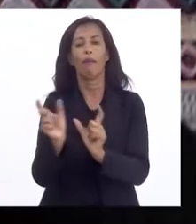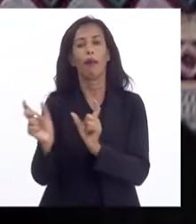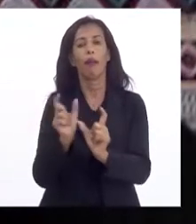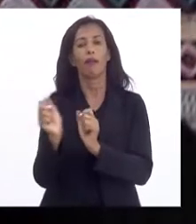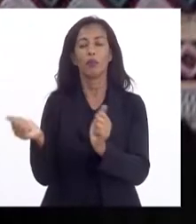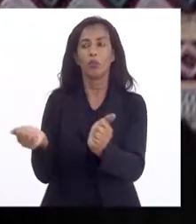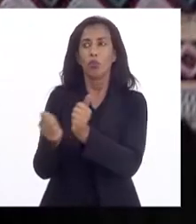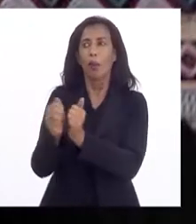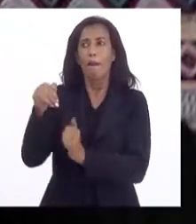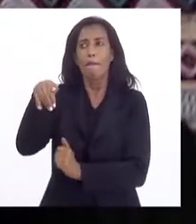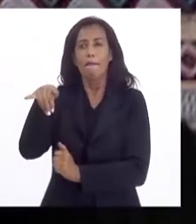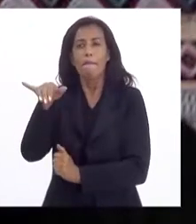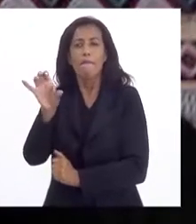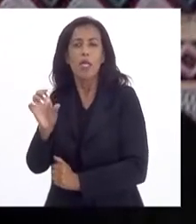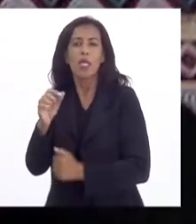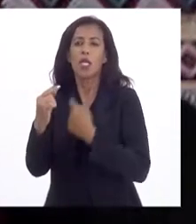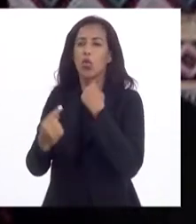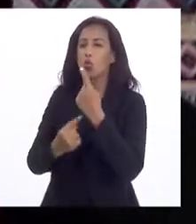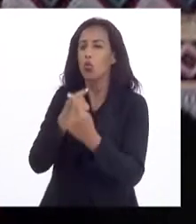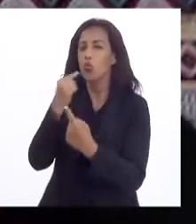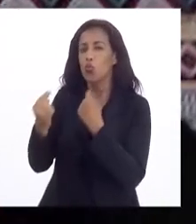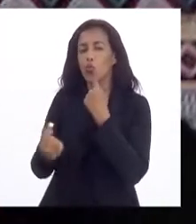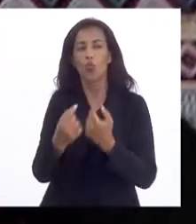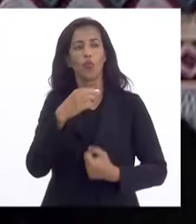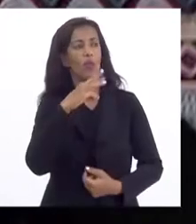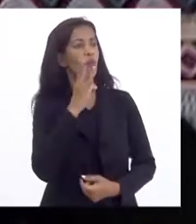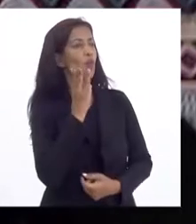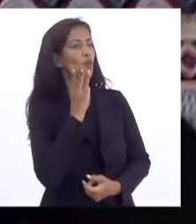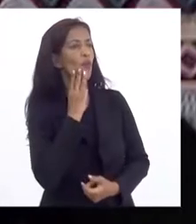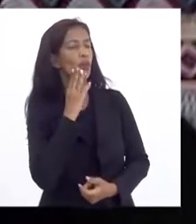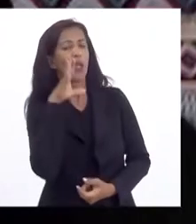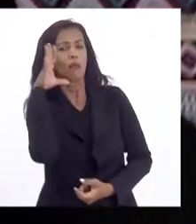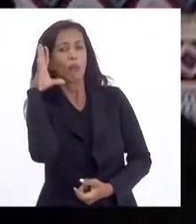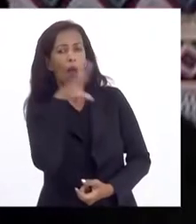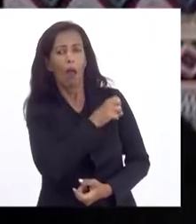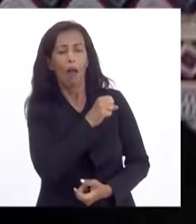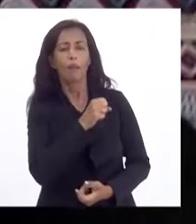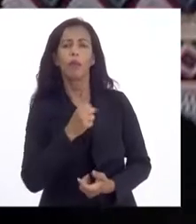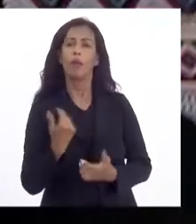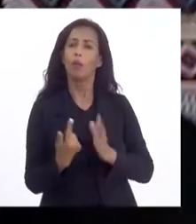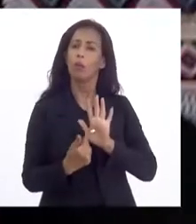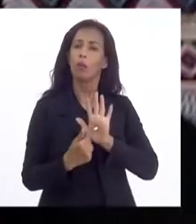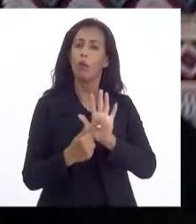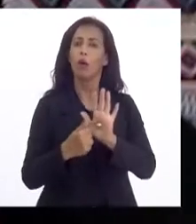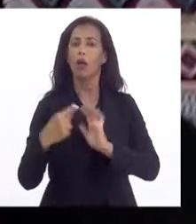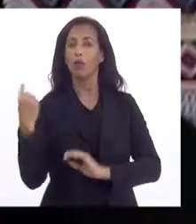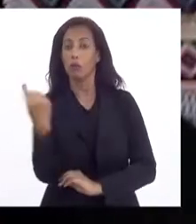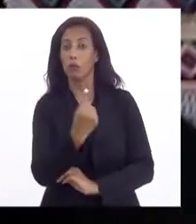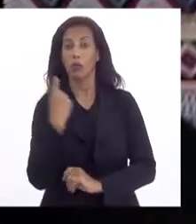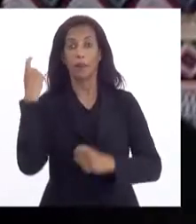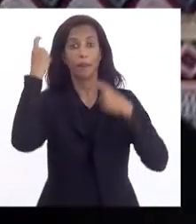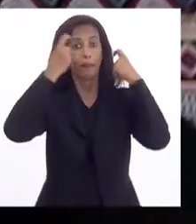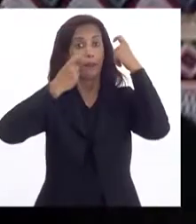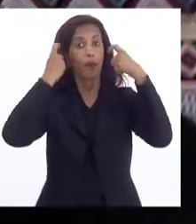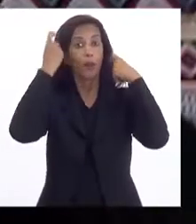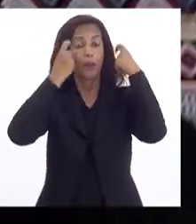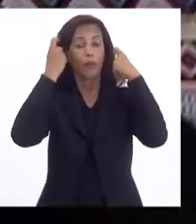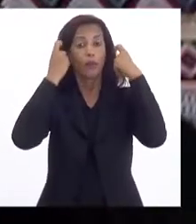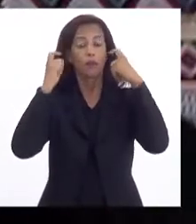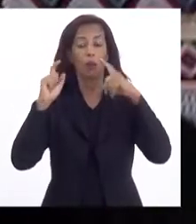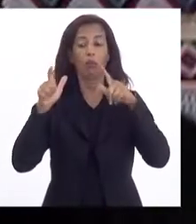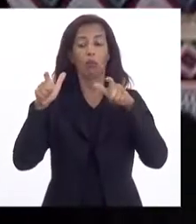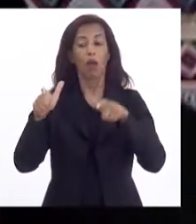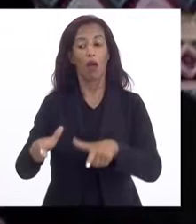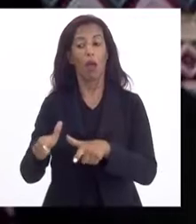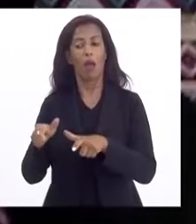Mink, com o deputado Valdec, bem rápidas, mostrando a nossa preocupação em relação a